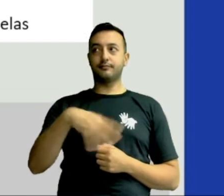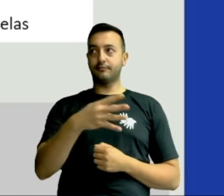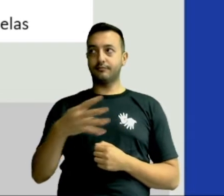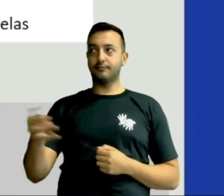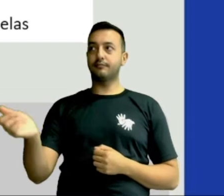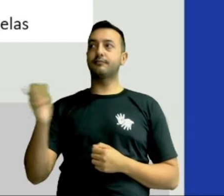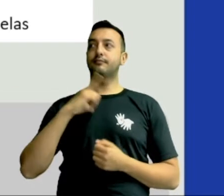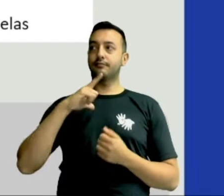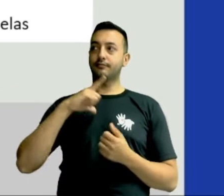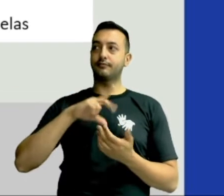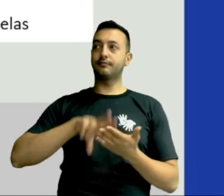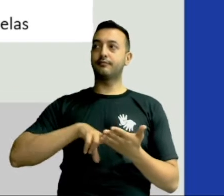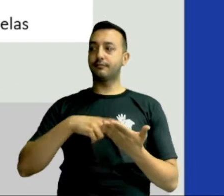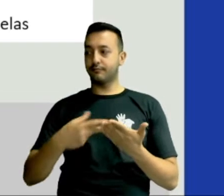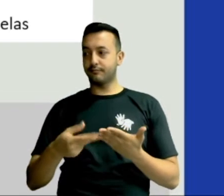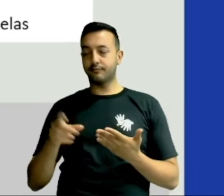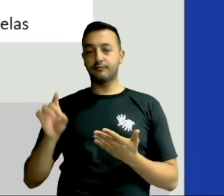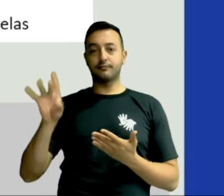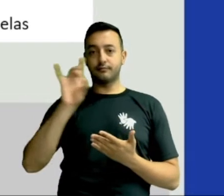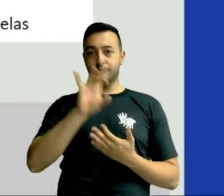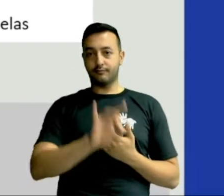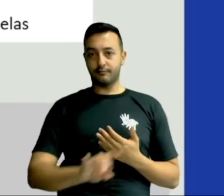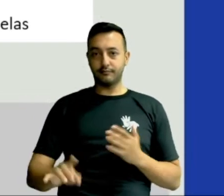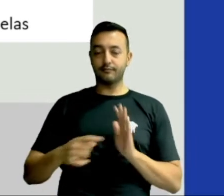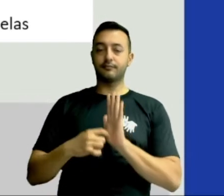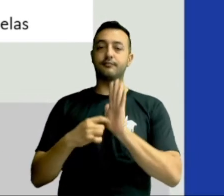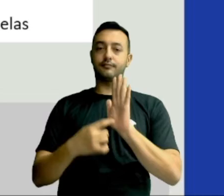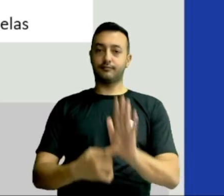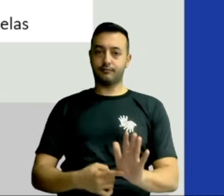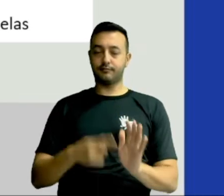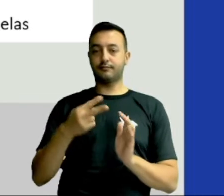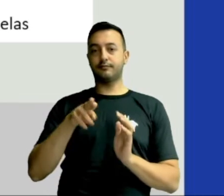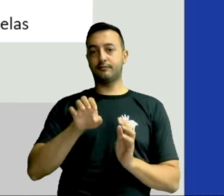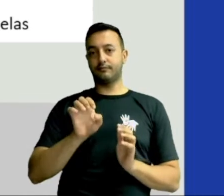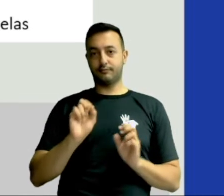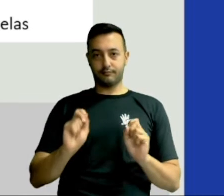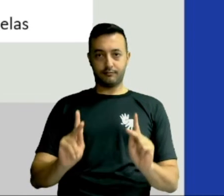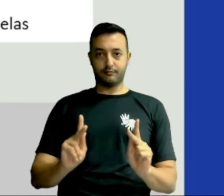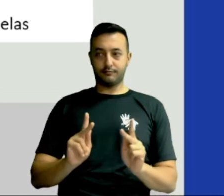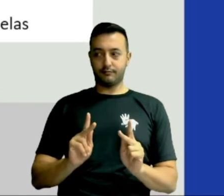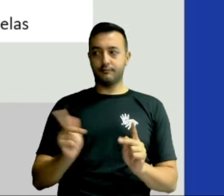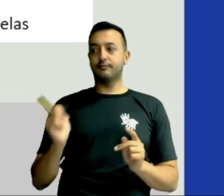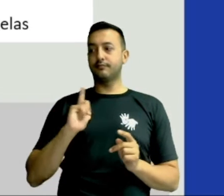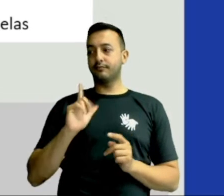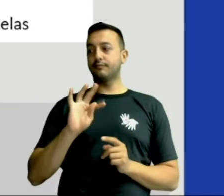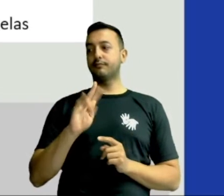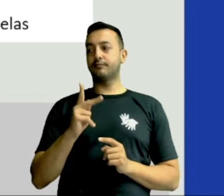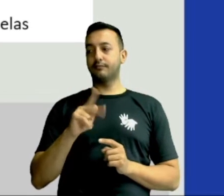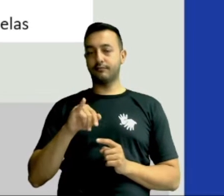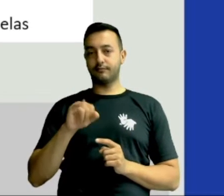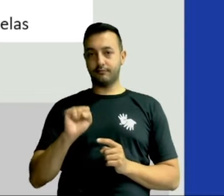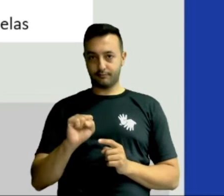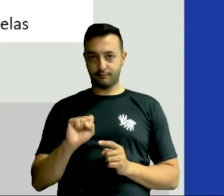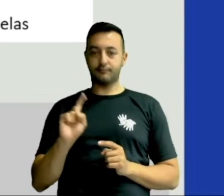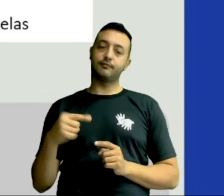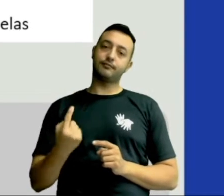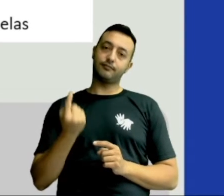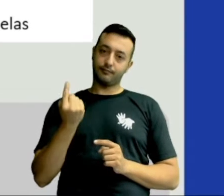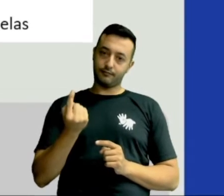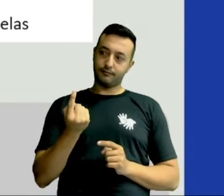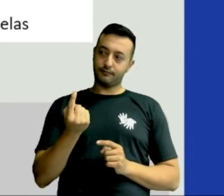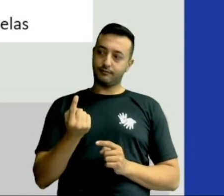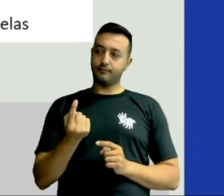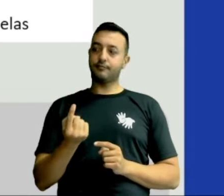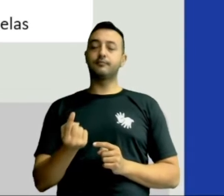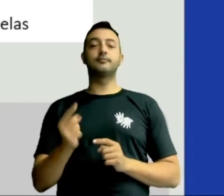tabela Aí temos a tradição de cada um dos demonstrativos pronomes Ok temos o Deus que é o singular né